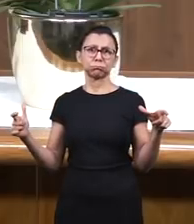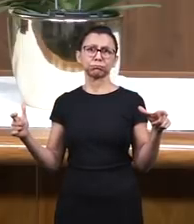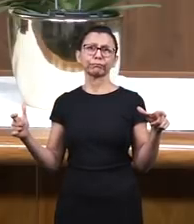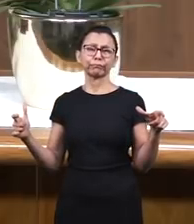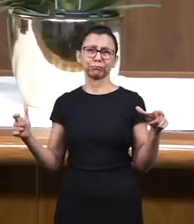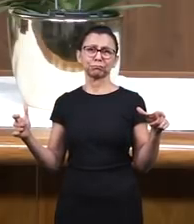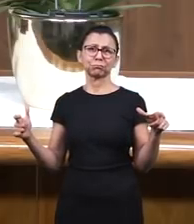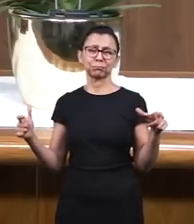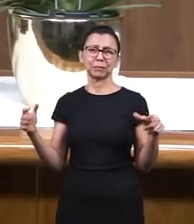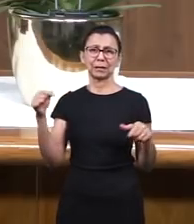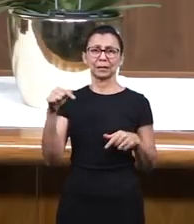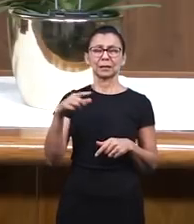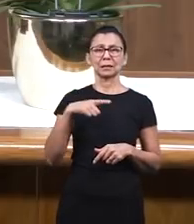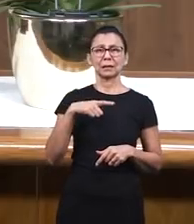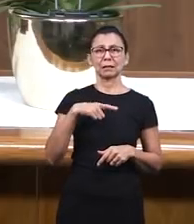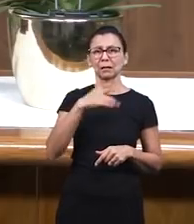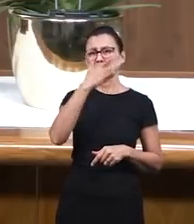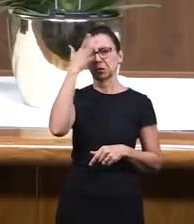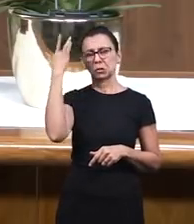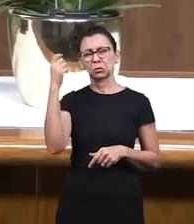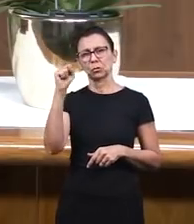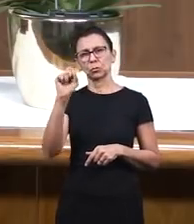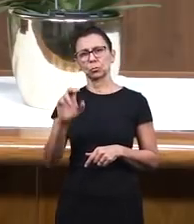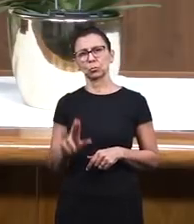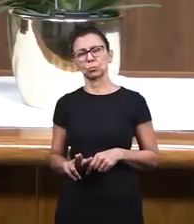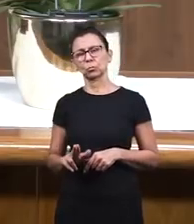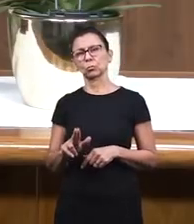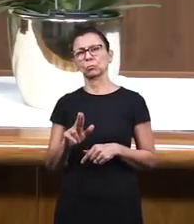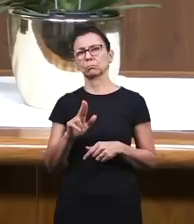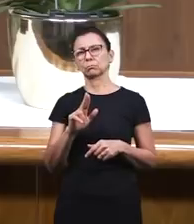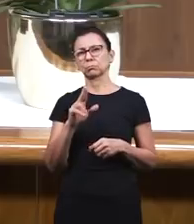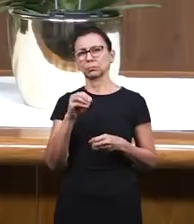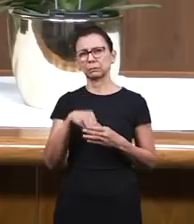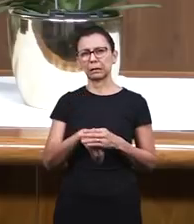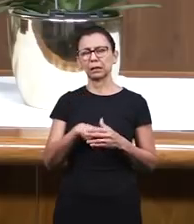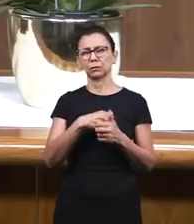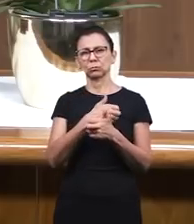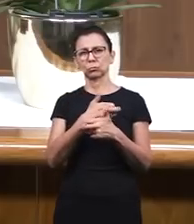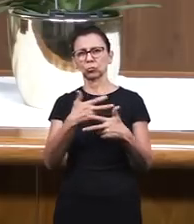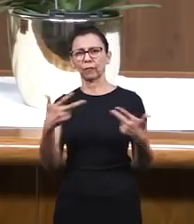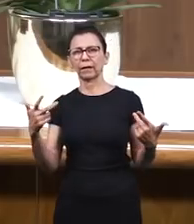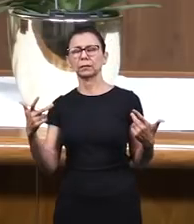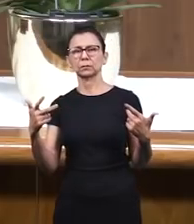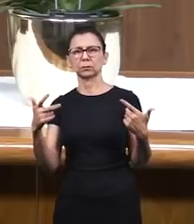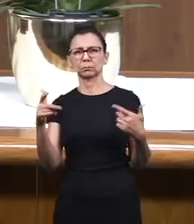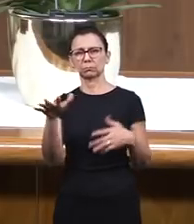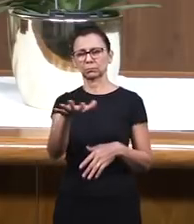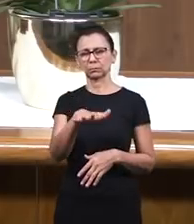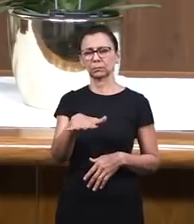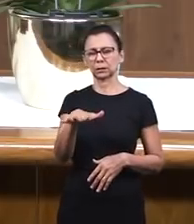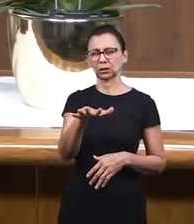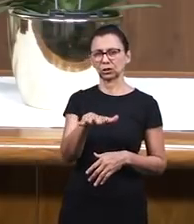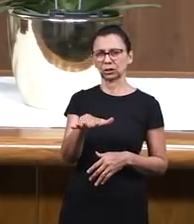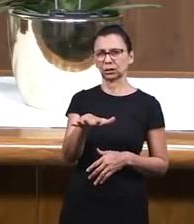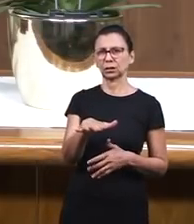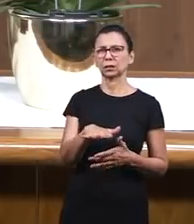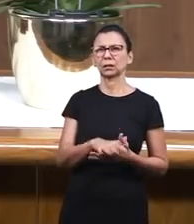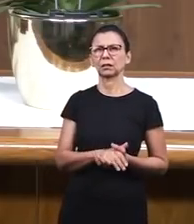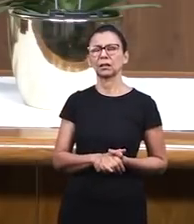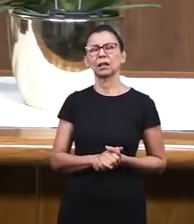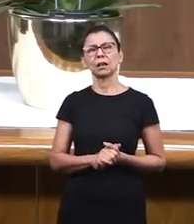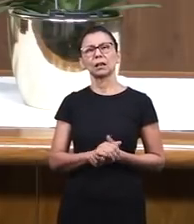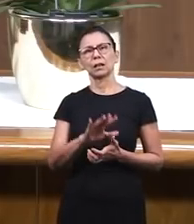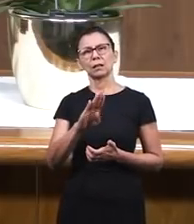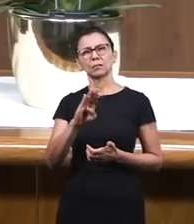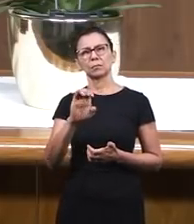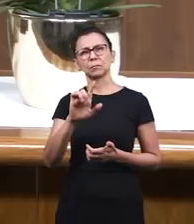região sul do Pará, Marabá, um trabalho forte da igreja ali naquela região. Temos também os irmãos lá de Belém,